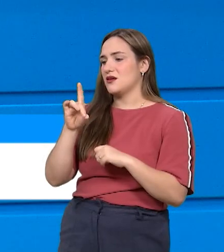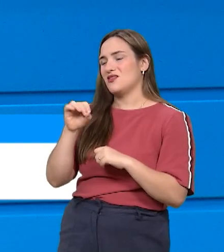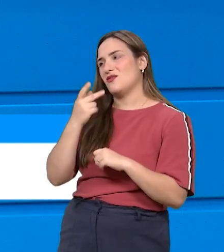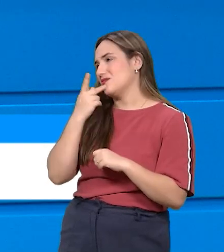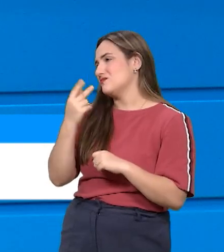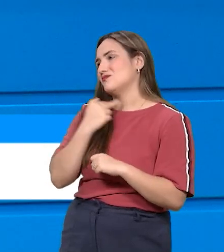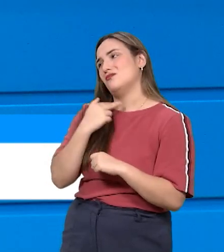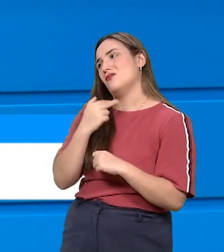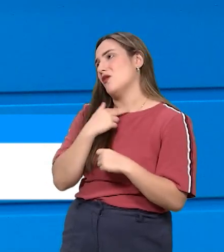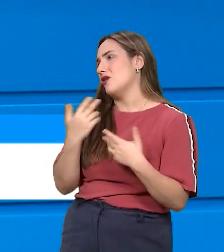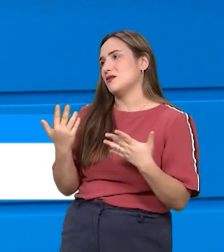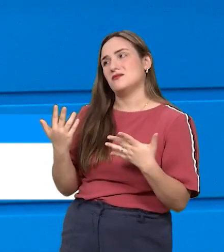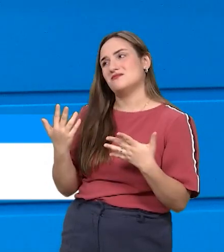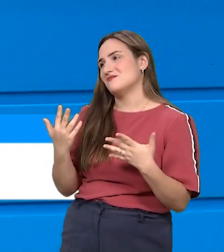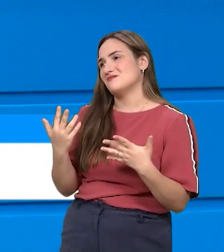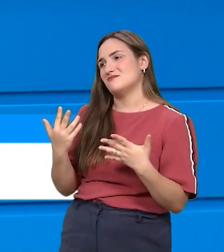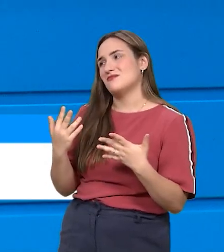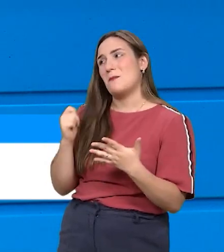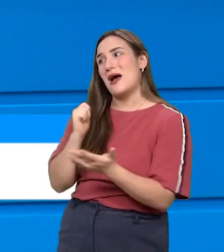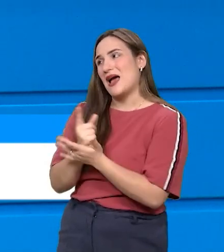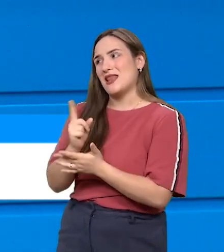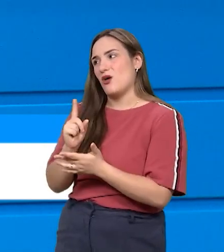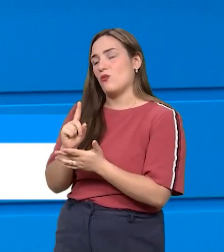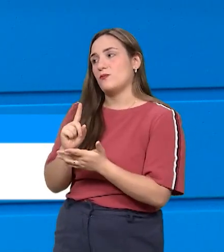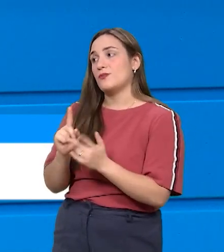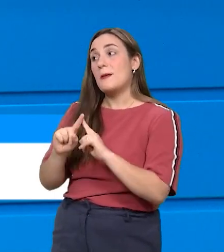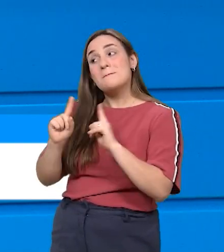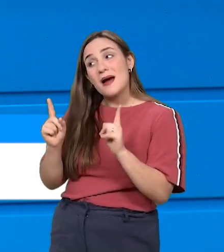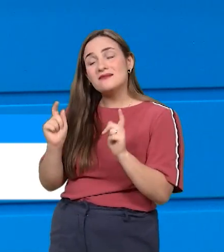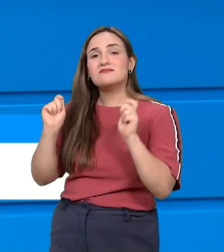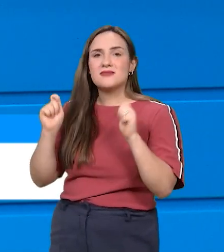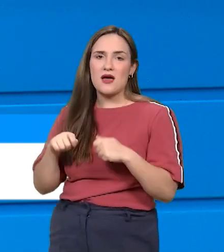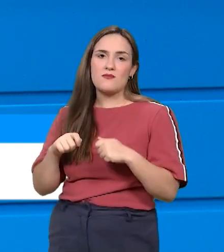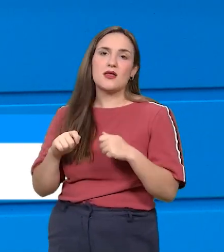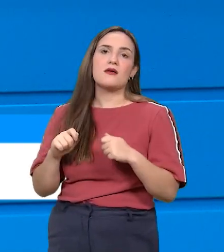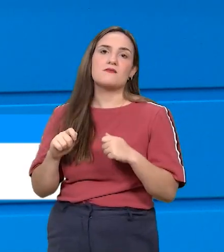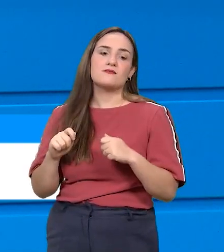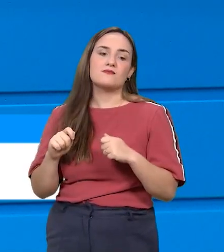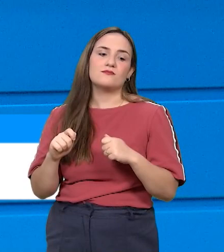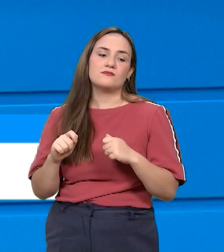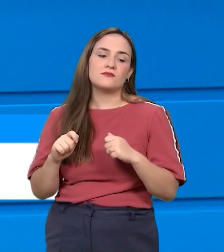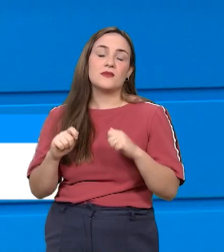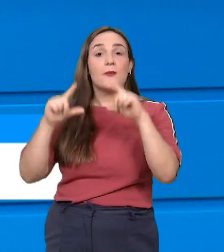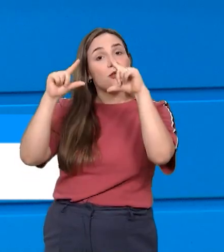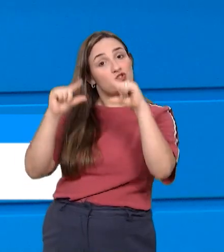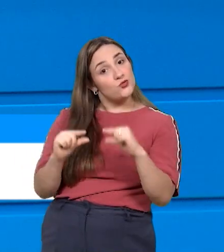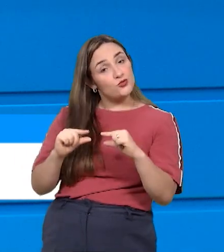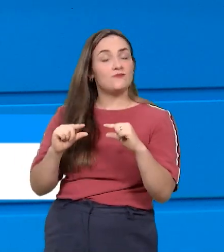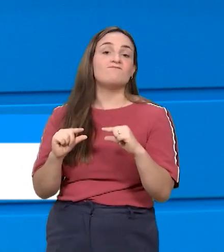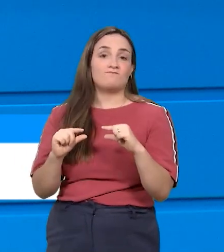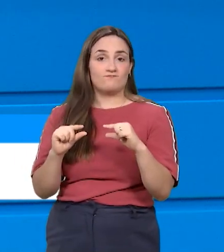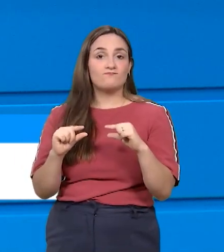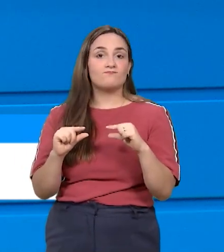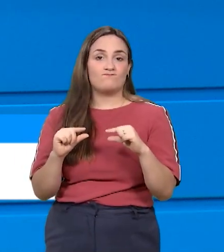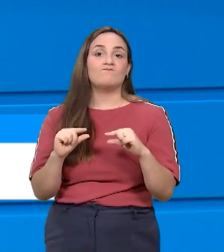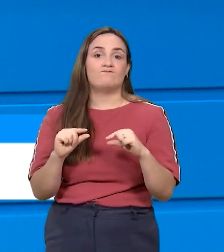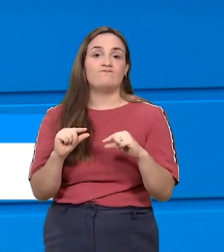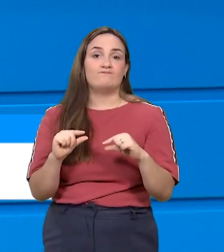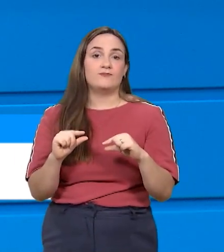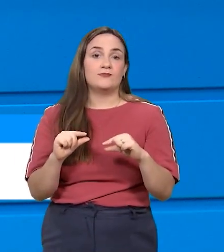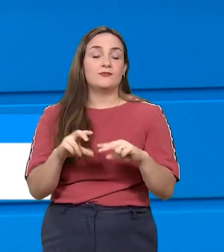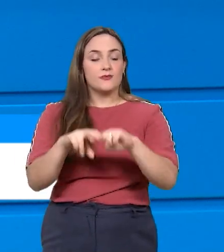possível fazer a isenção, mas buscamos então uma redução, e